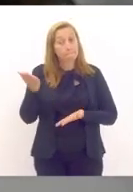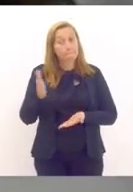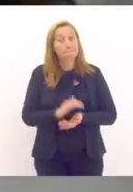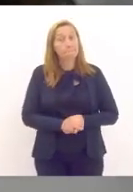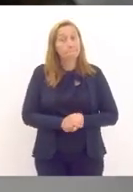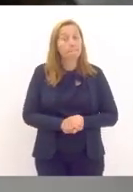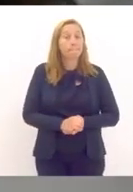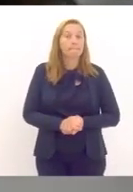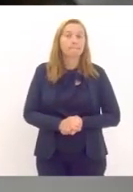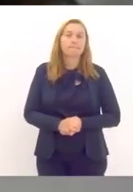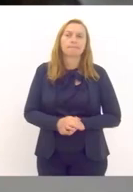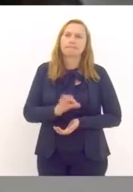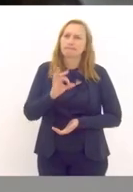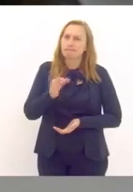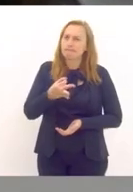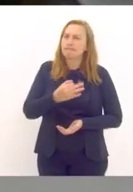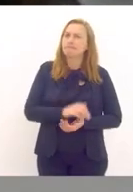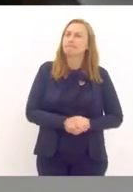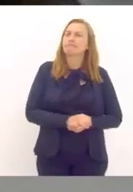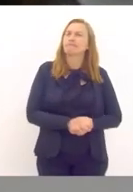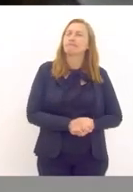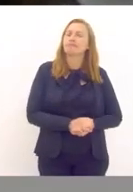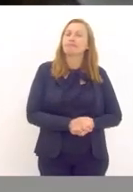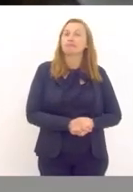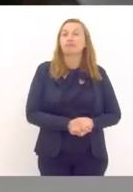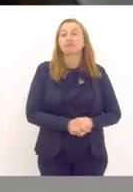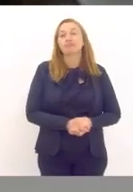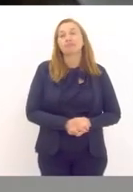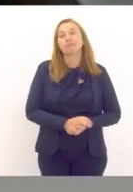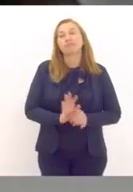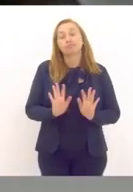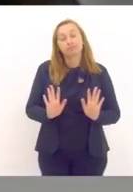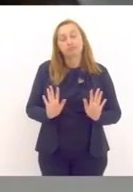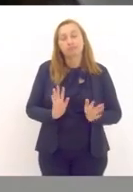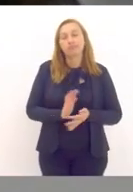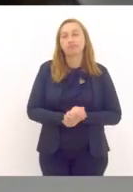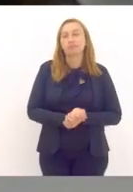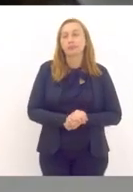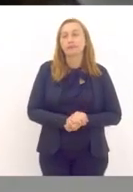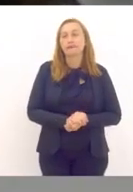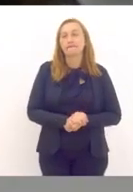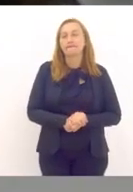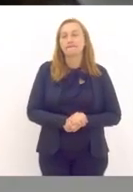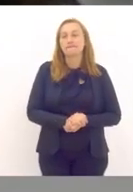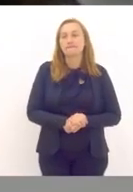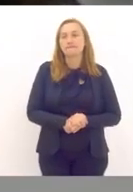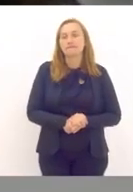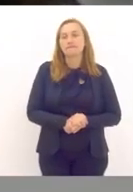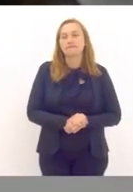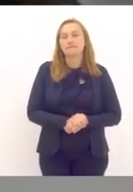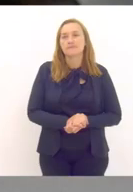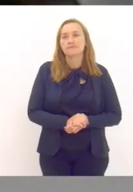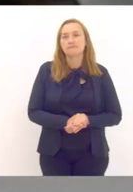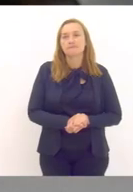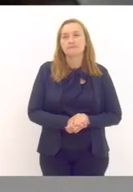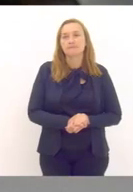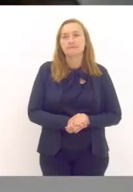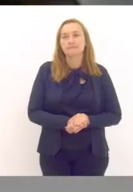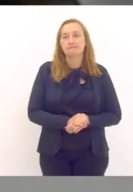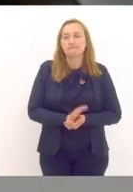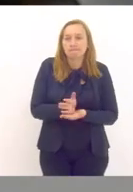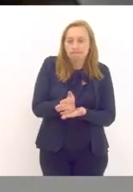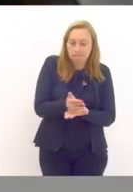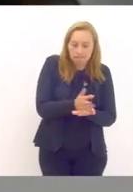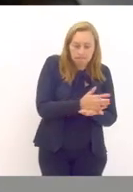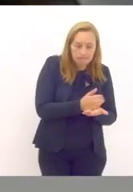justíssima, corretíssima. Né? Mas, de qualquer forma, tem repercussão também na nossa